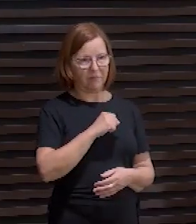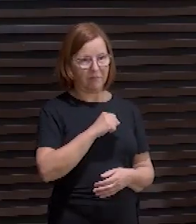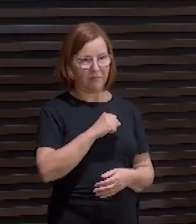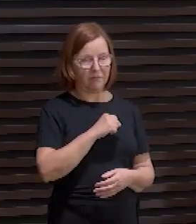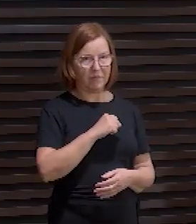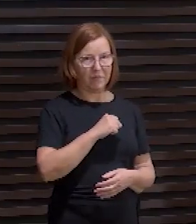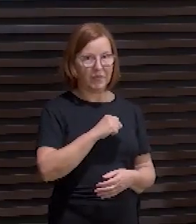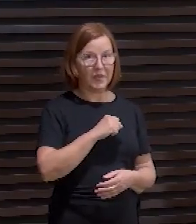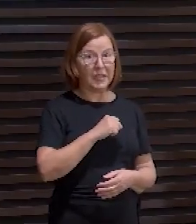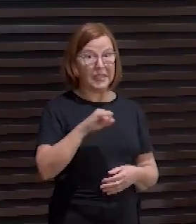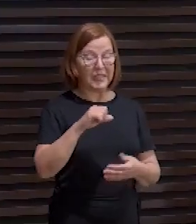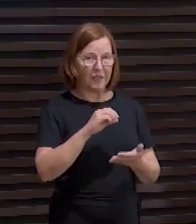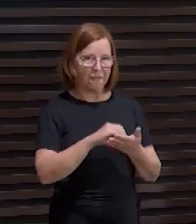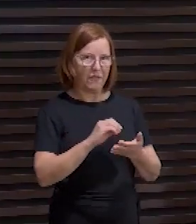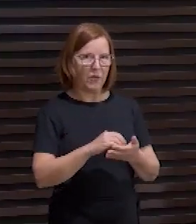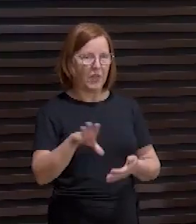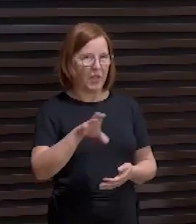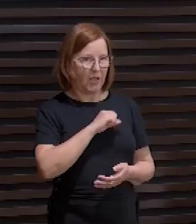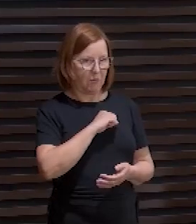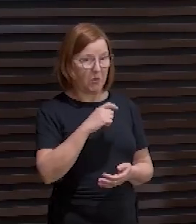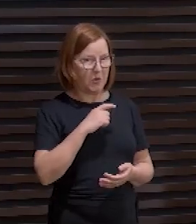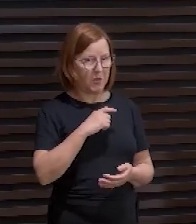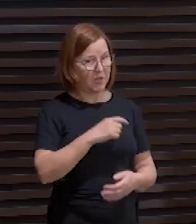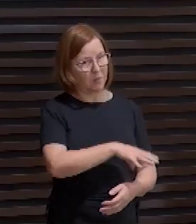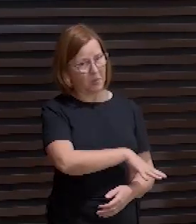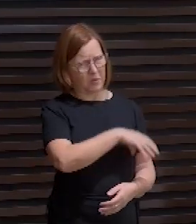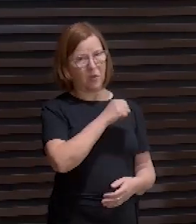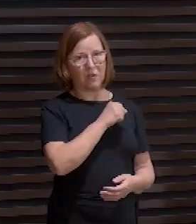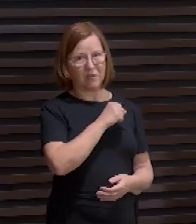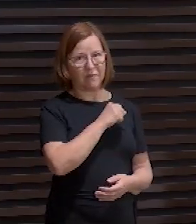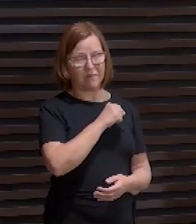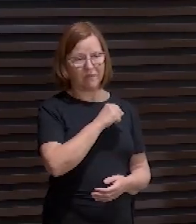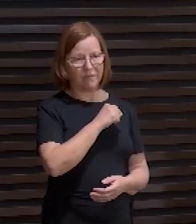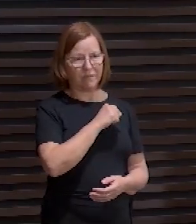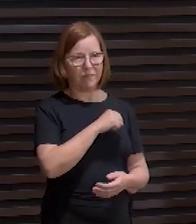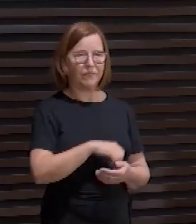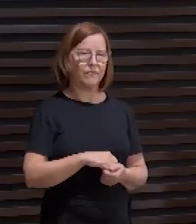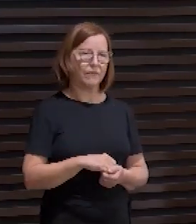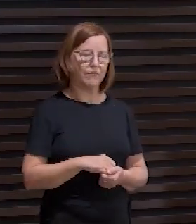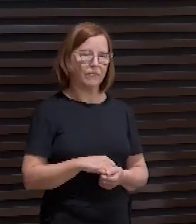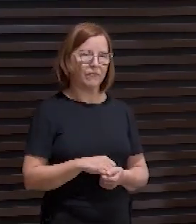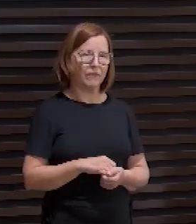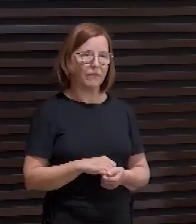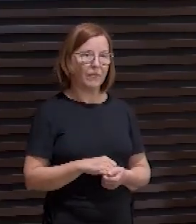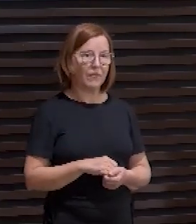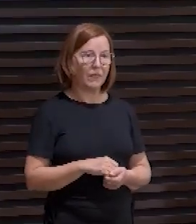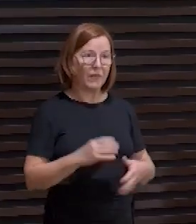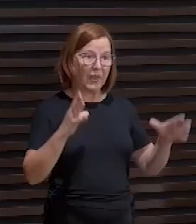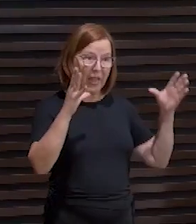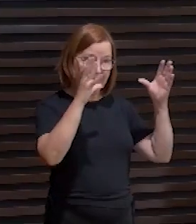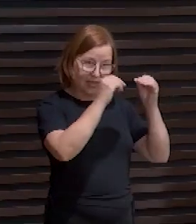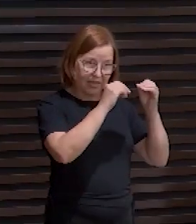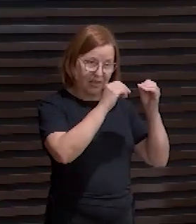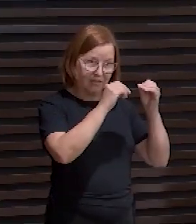demonstração, nós temos o oposto, que é o ódio. Assim como as trevas existem na ausência da luz,